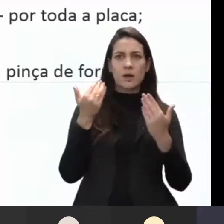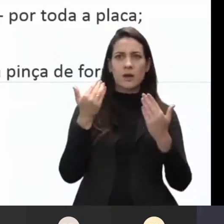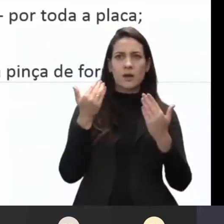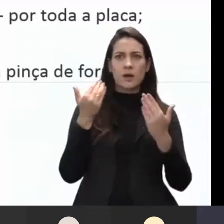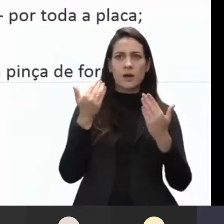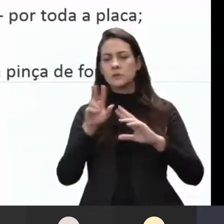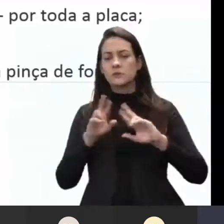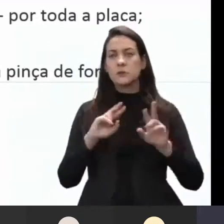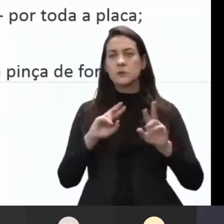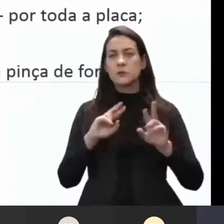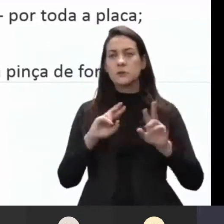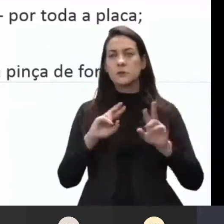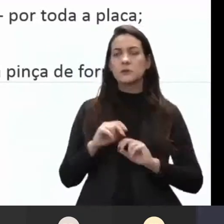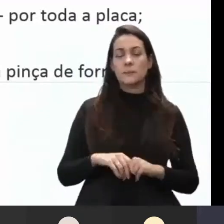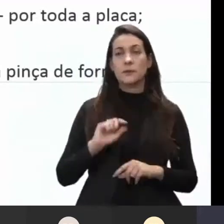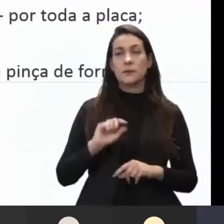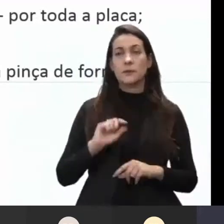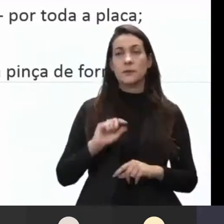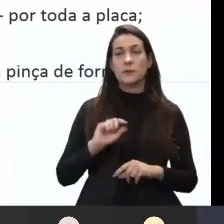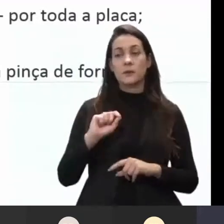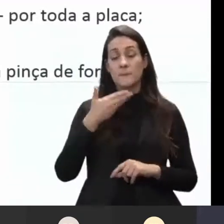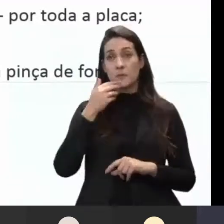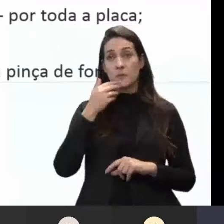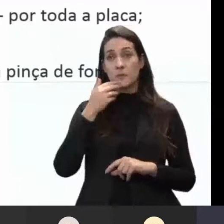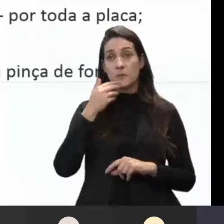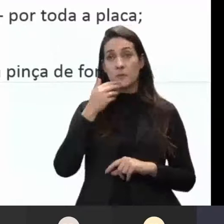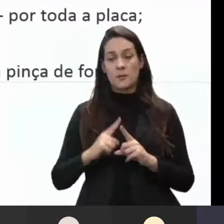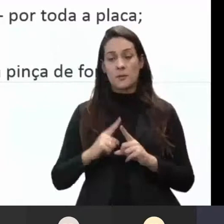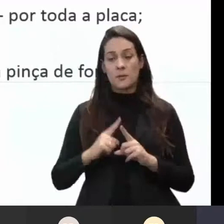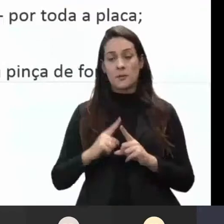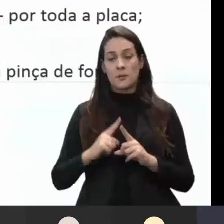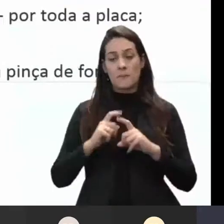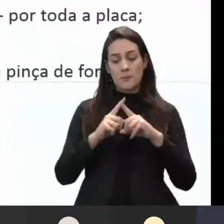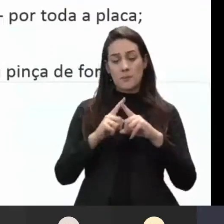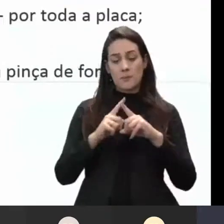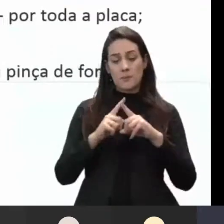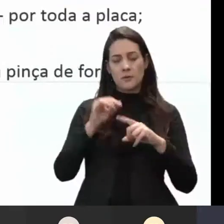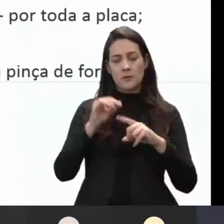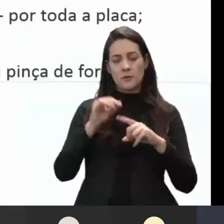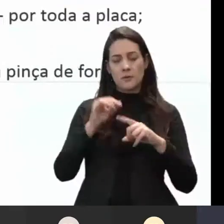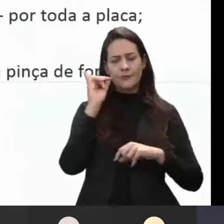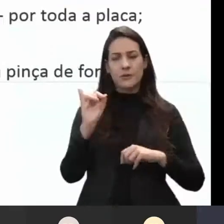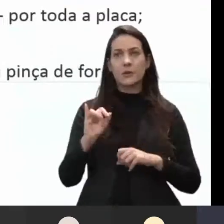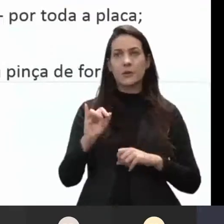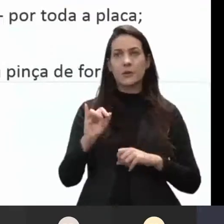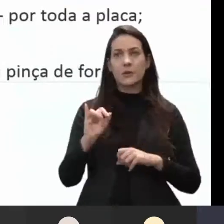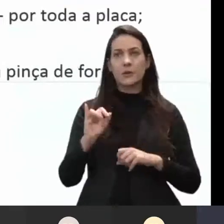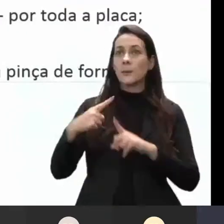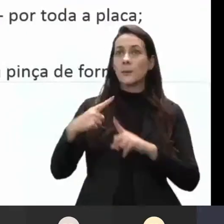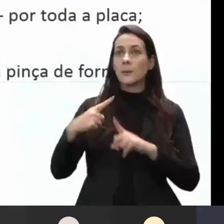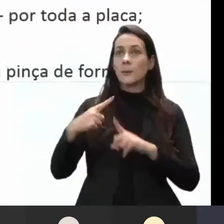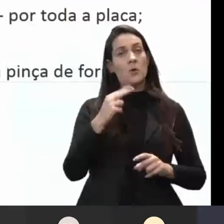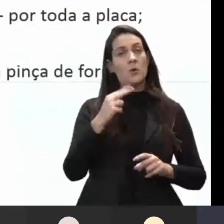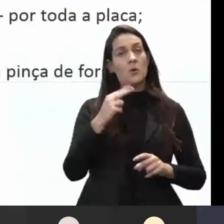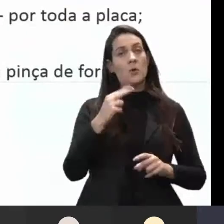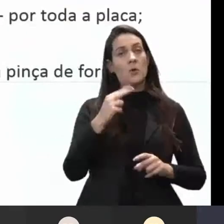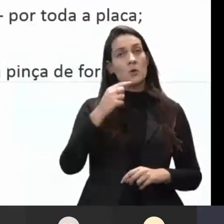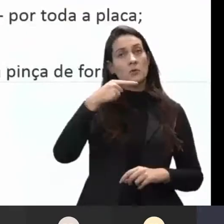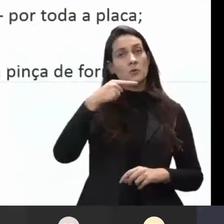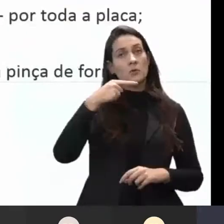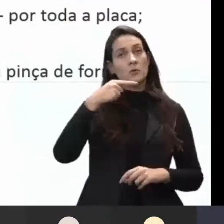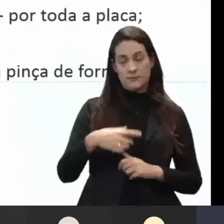se eles são melhores para combater bactérias gram positivas ou para combater bactérias gram negativas. E aí, então, você